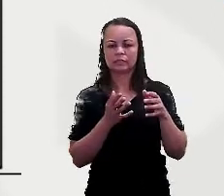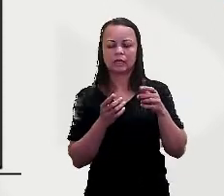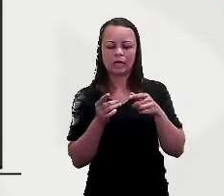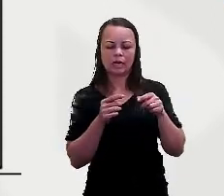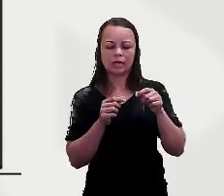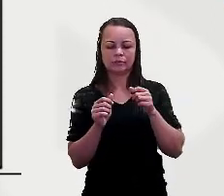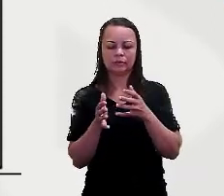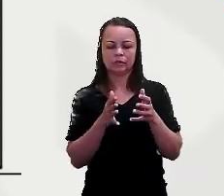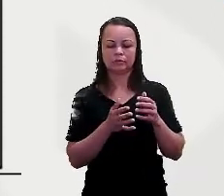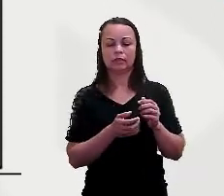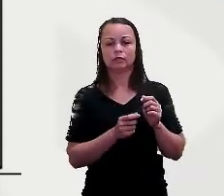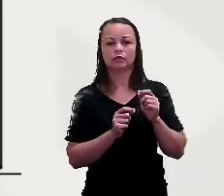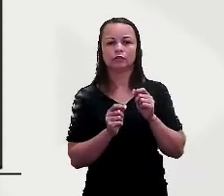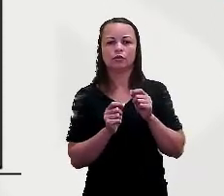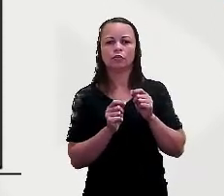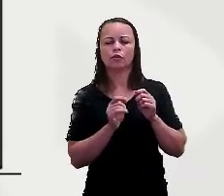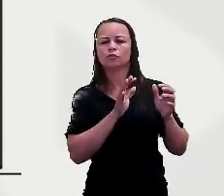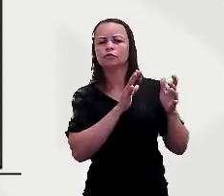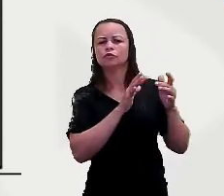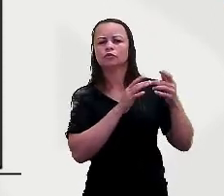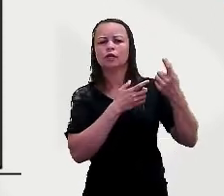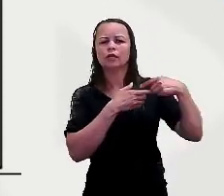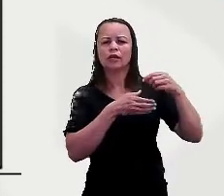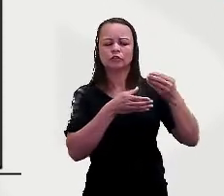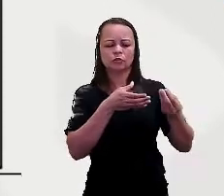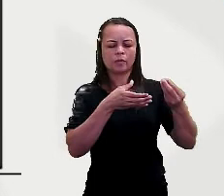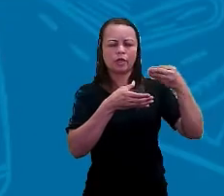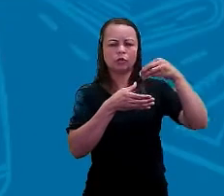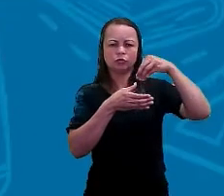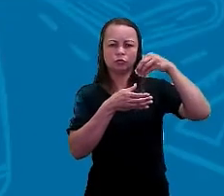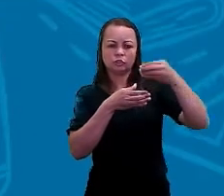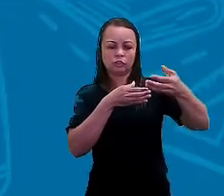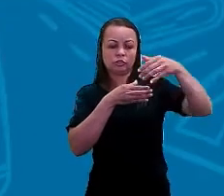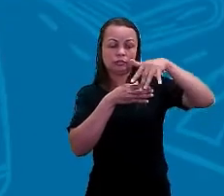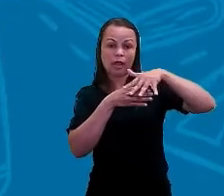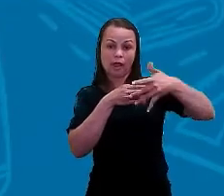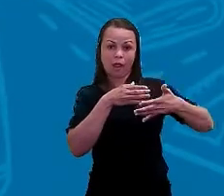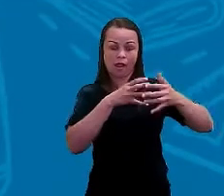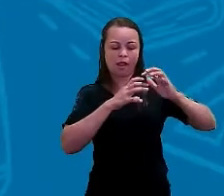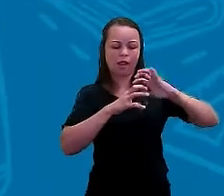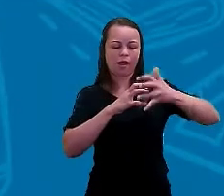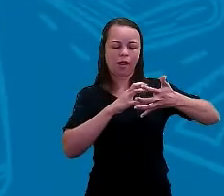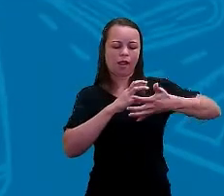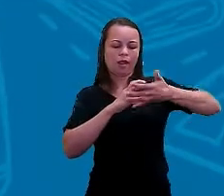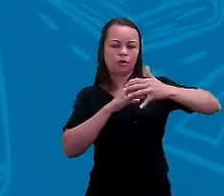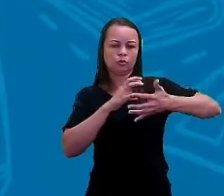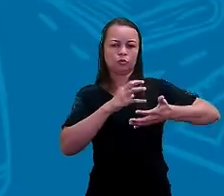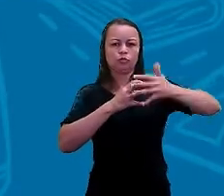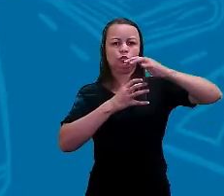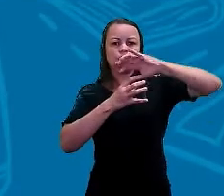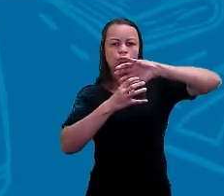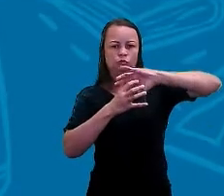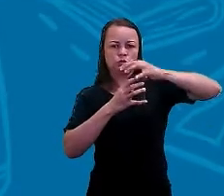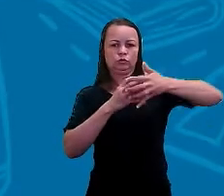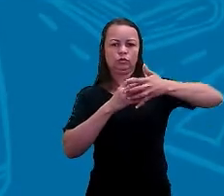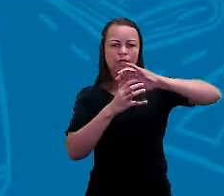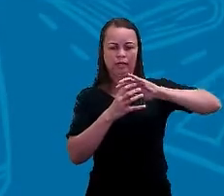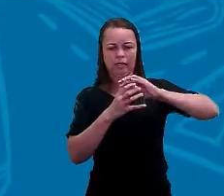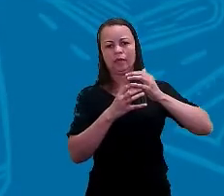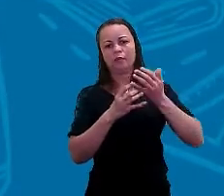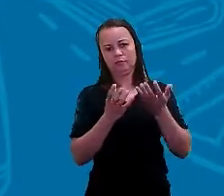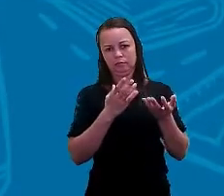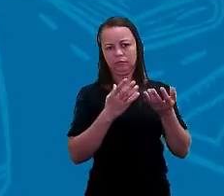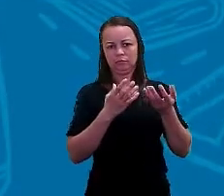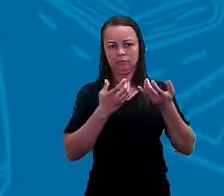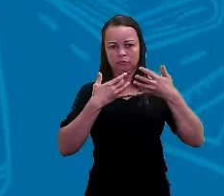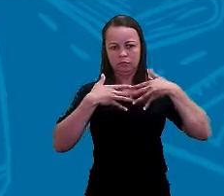vem justamente do meio externo para justamente para o meio, ou seja, para a região interna, para o